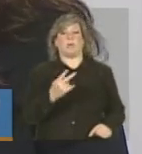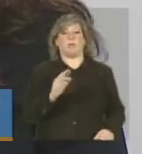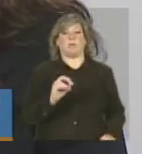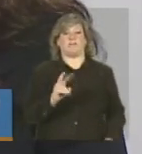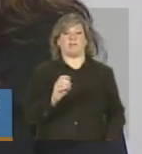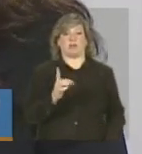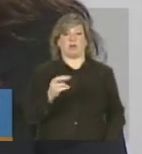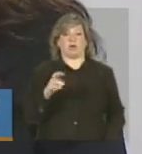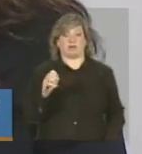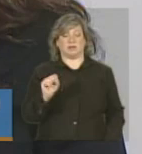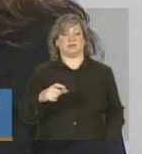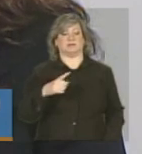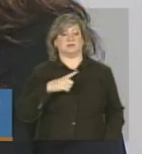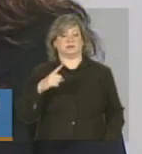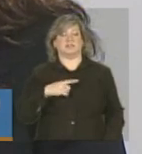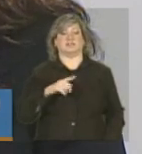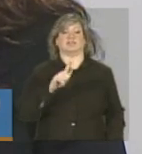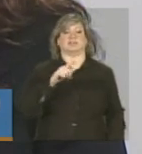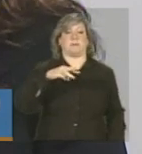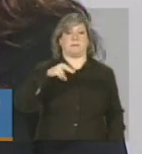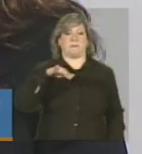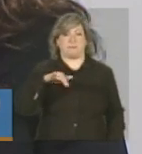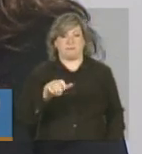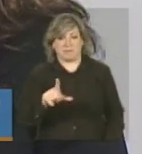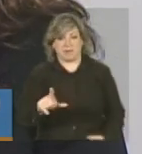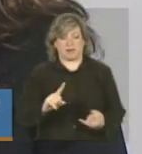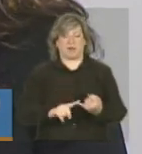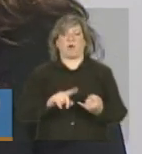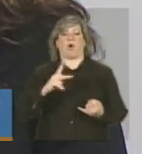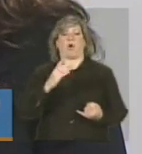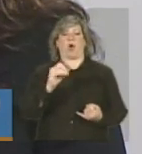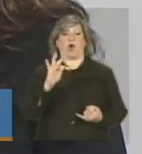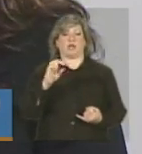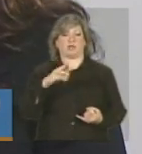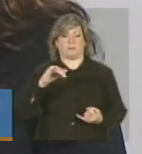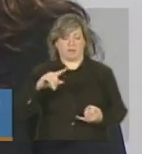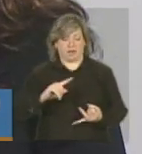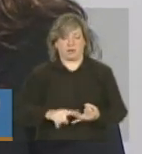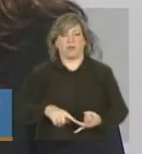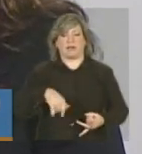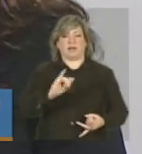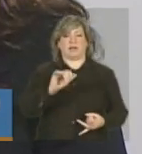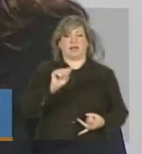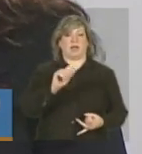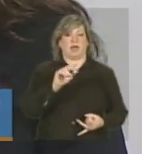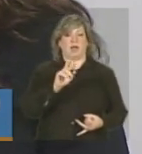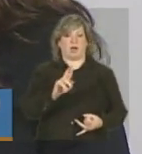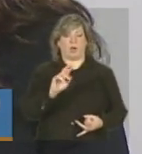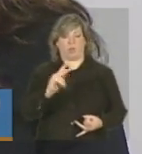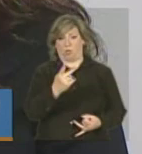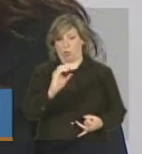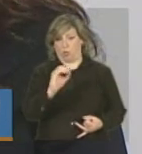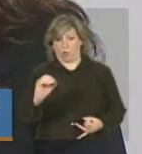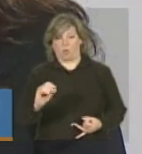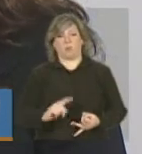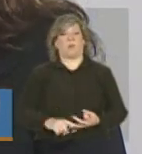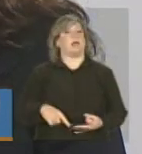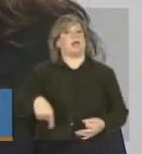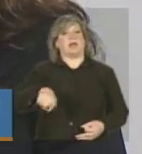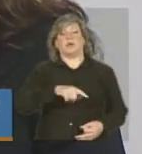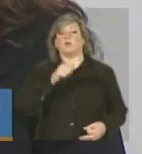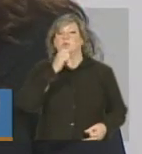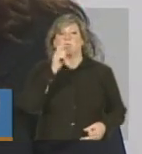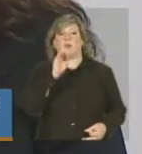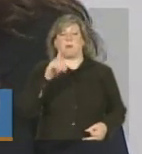e-mail, Gmail, Hotmail, Yahoo, que normalmente são os provedores Mais utilizados?